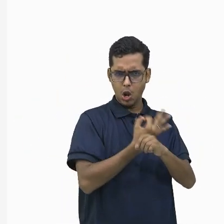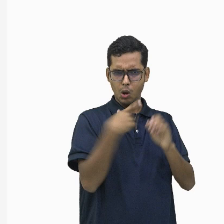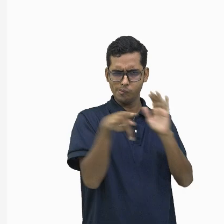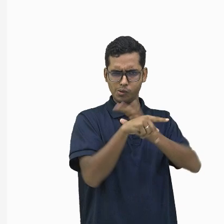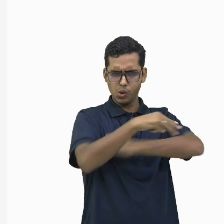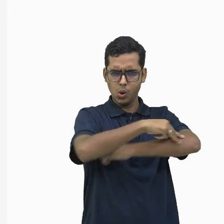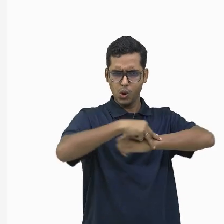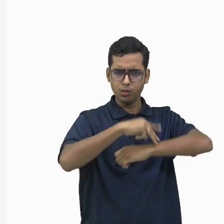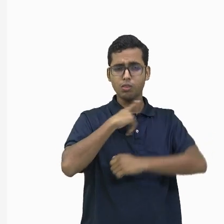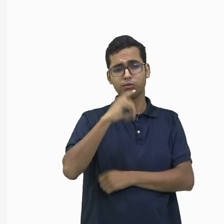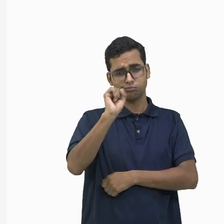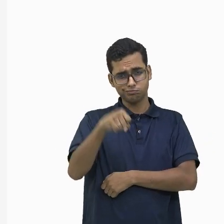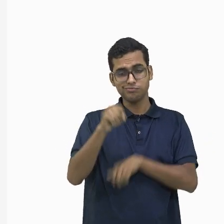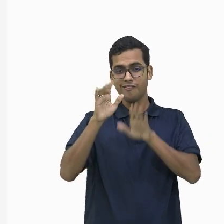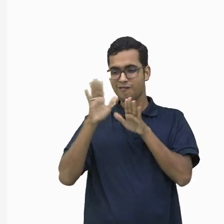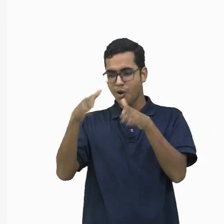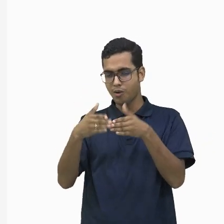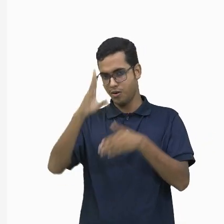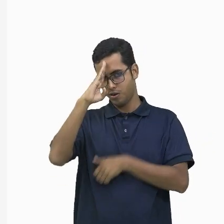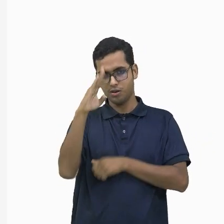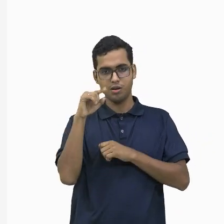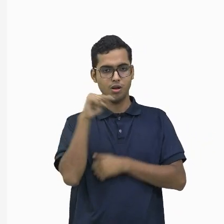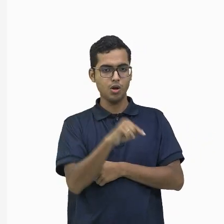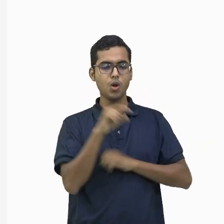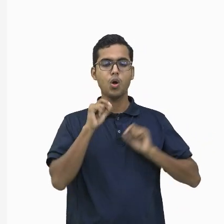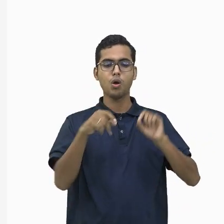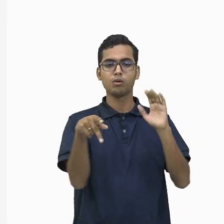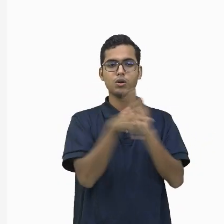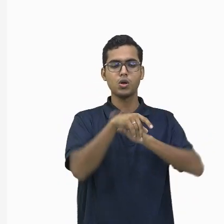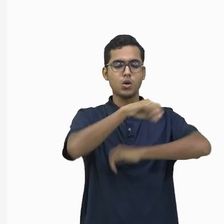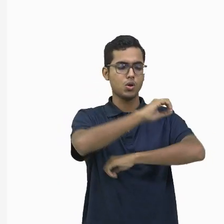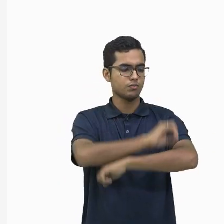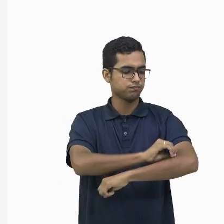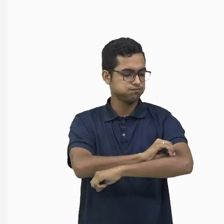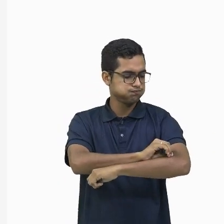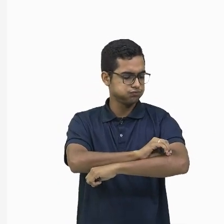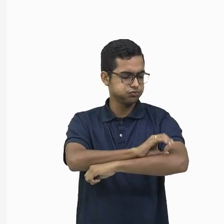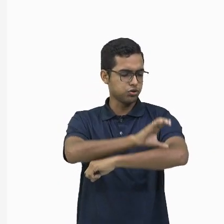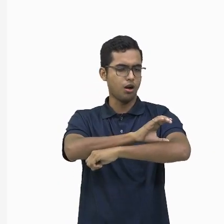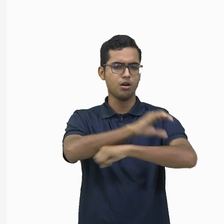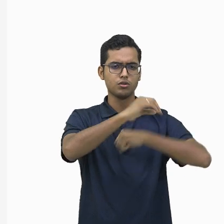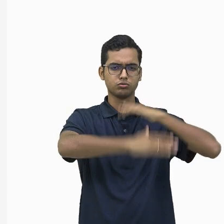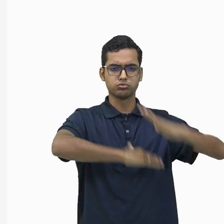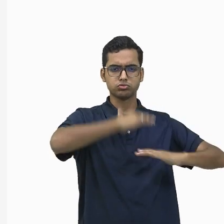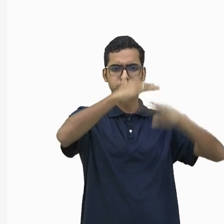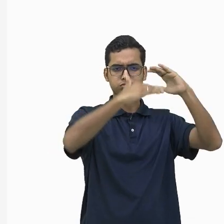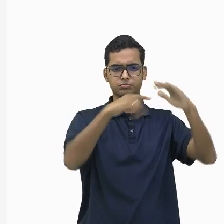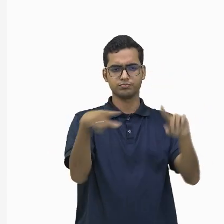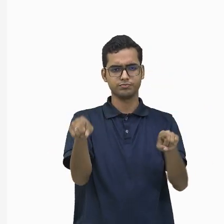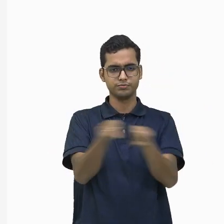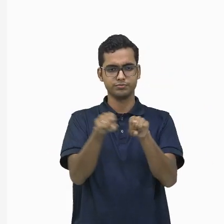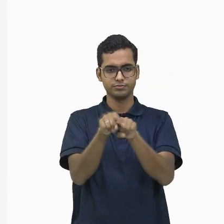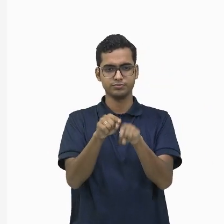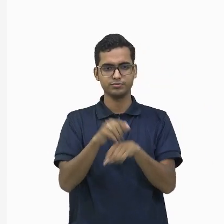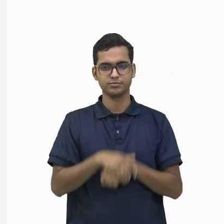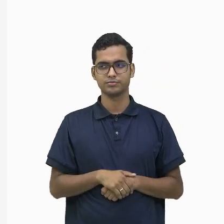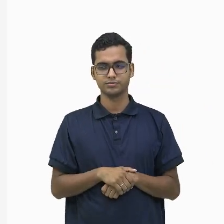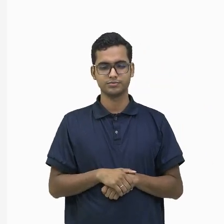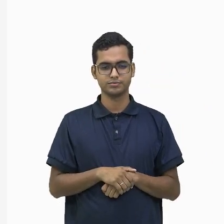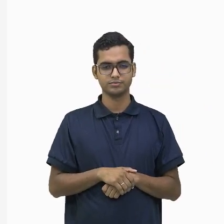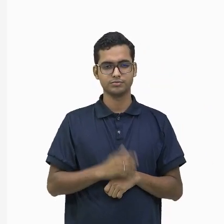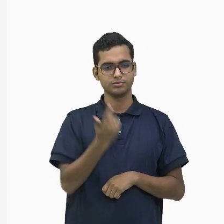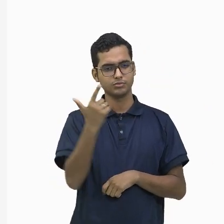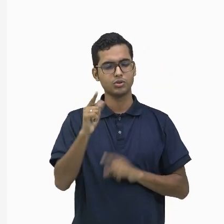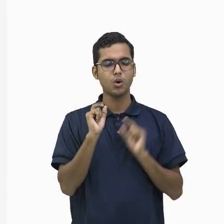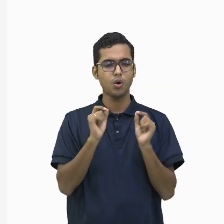mas o foco principal da musculação é a hipertrofia, é hipertrofiar, tá bom? Outro